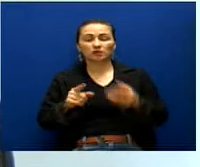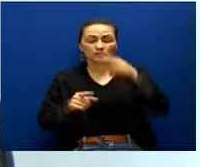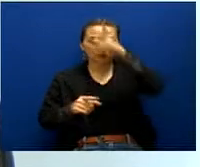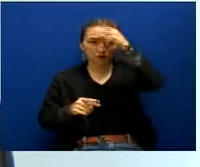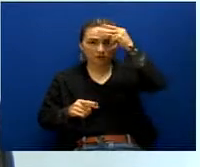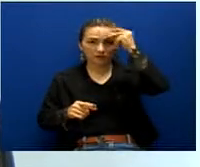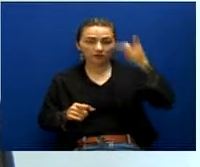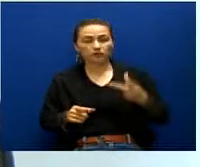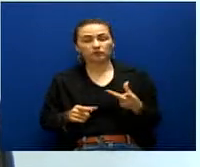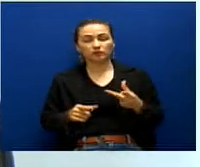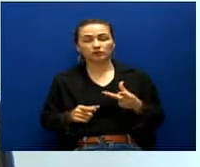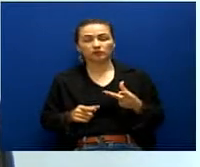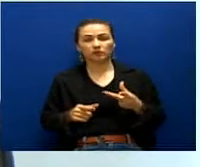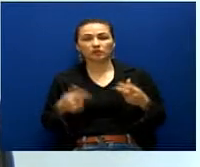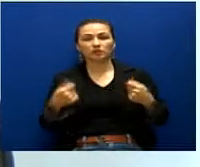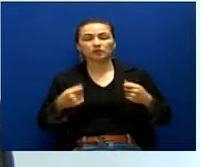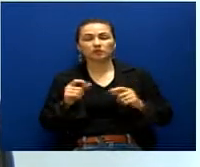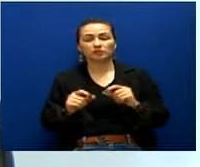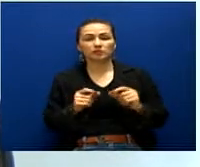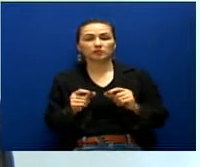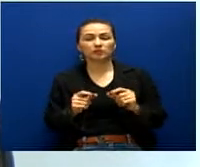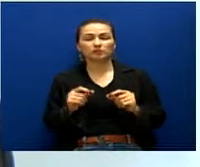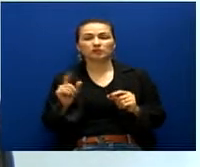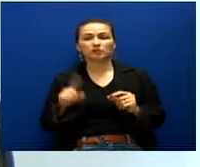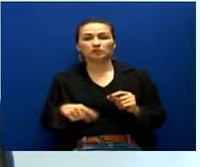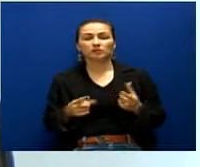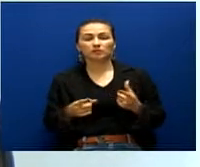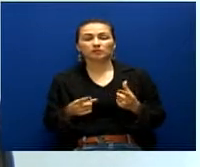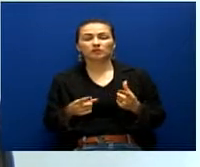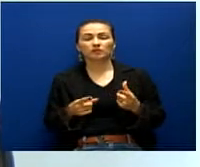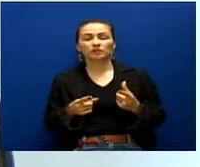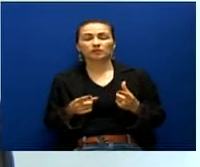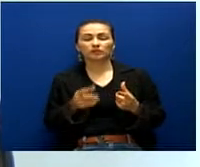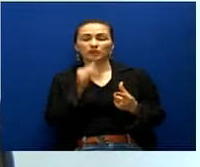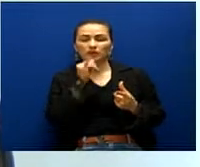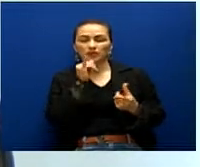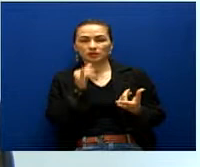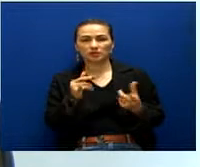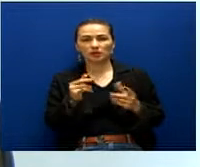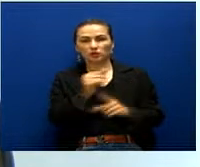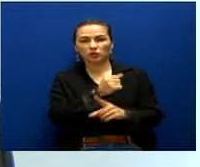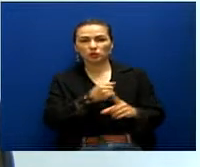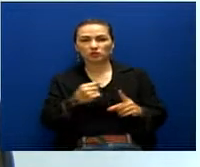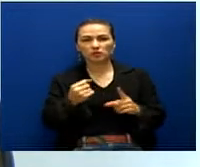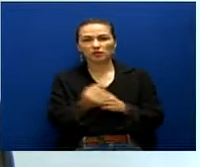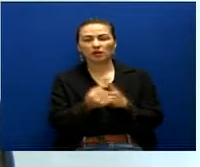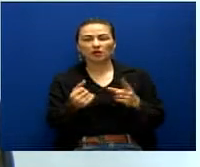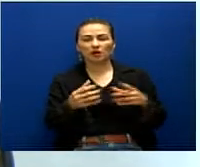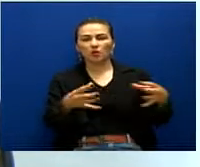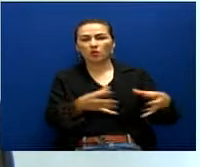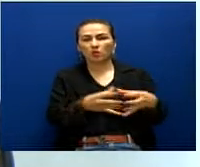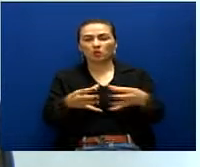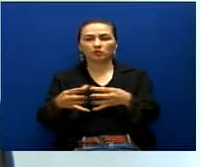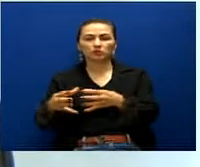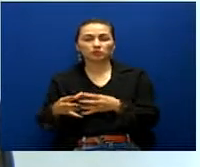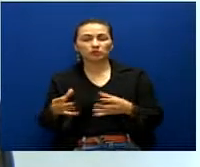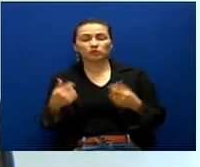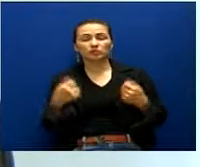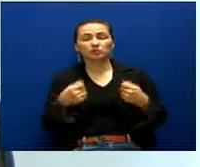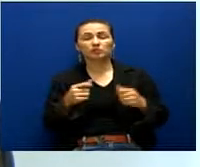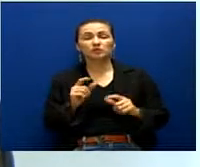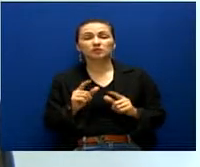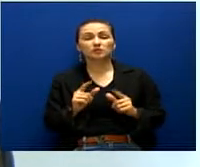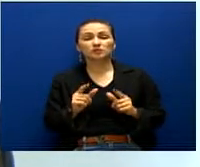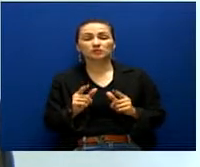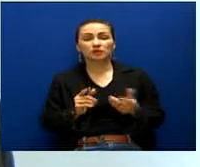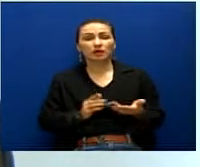providencie a regularização do serviço de acolhimento institucional por meio de contrato emergencial até regularização